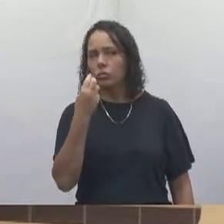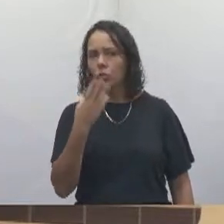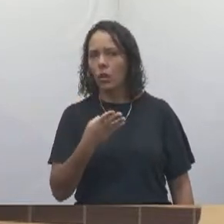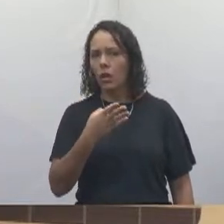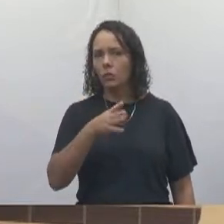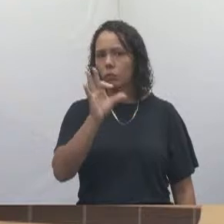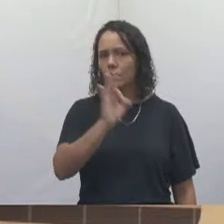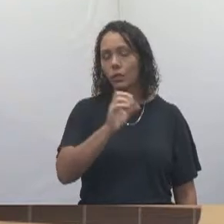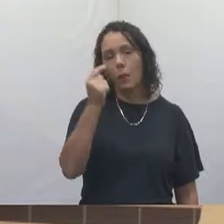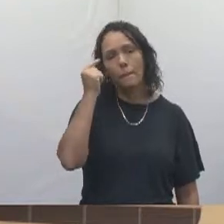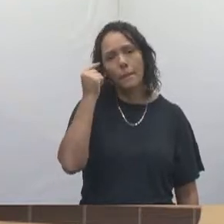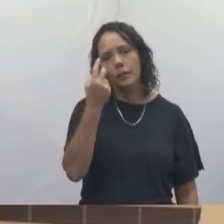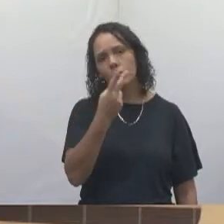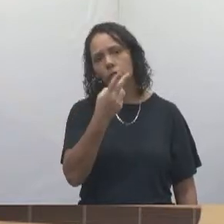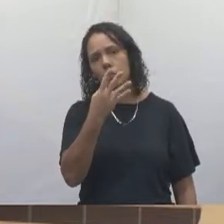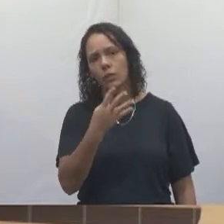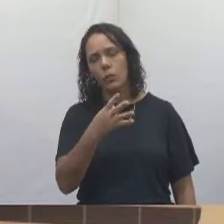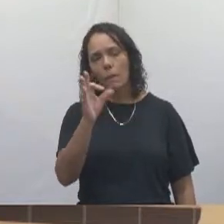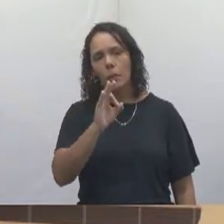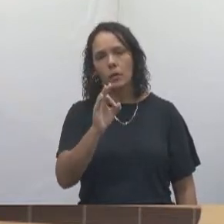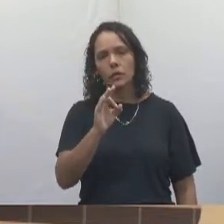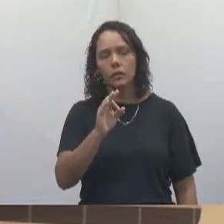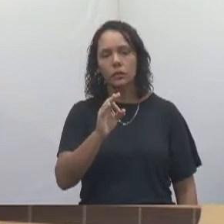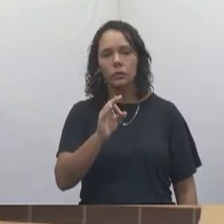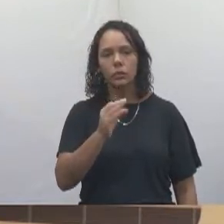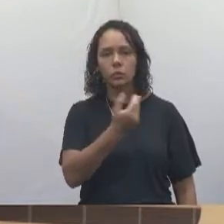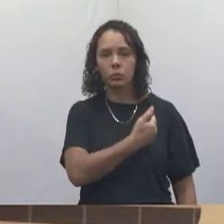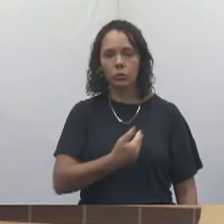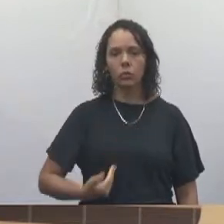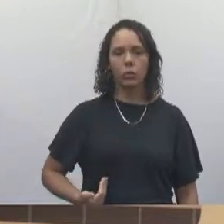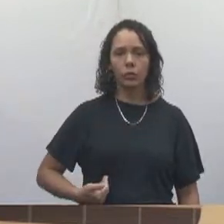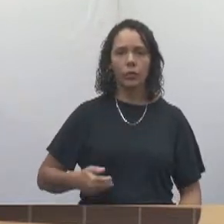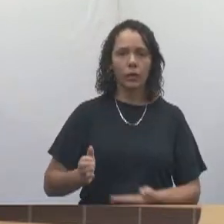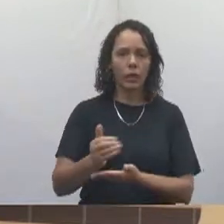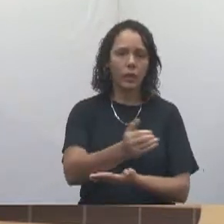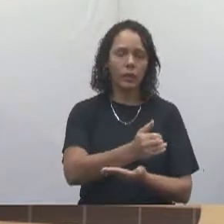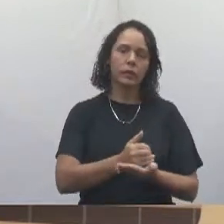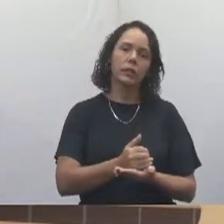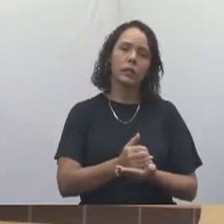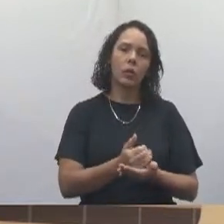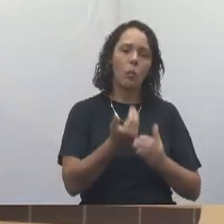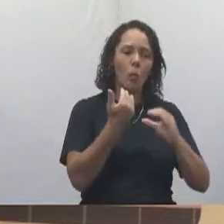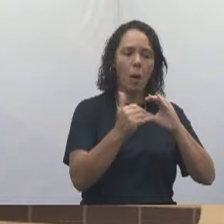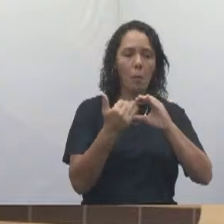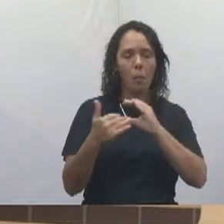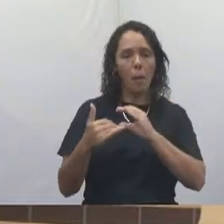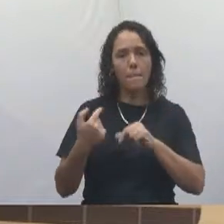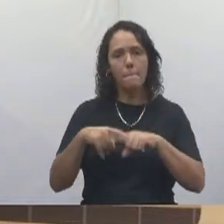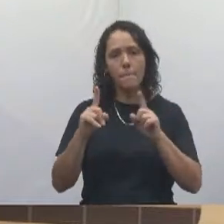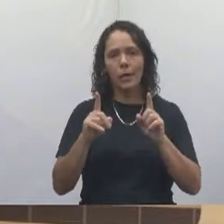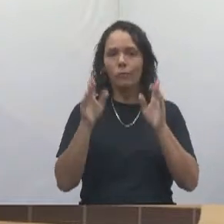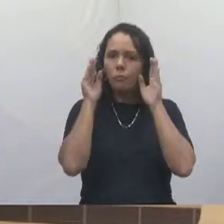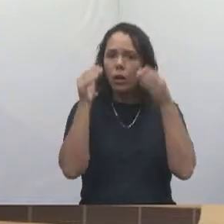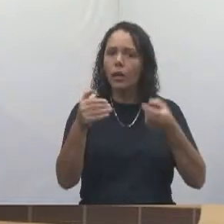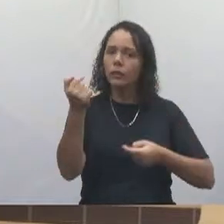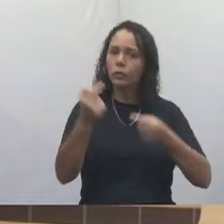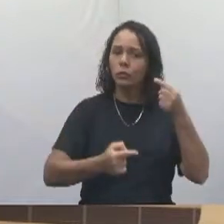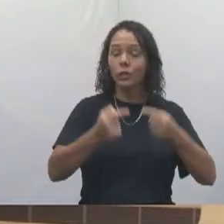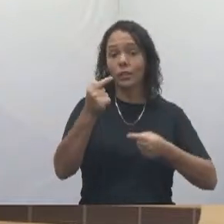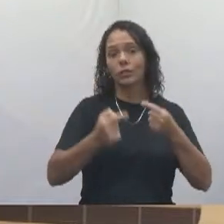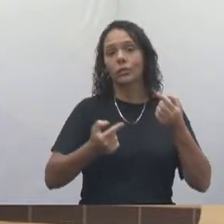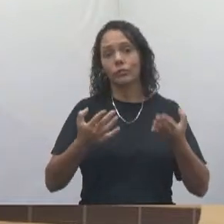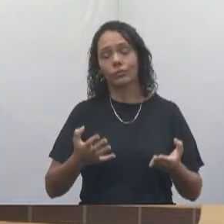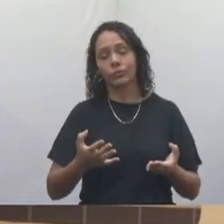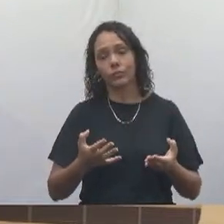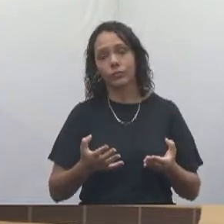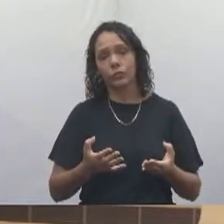que 24% dos recursos da União estão sendo distribuídos por critérios políticos. Ora da cúpula que dirige o